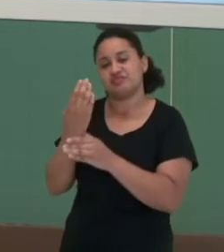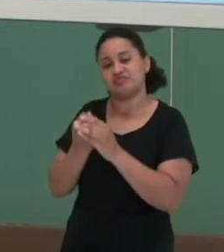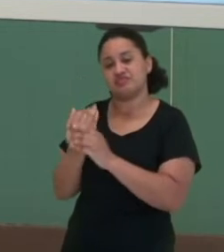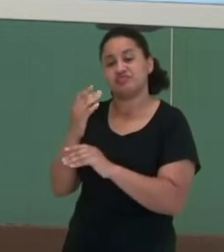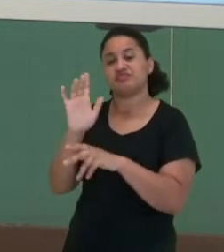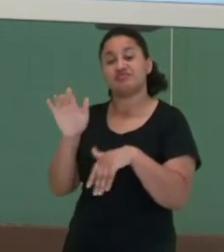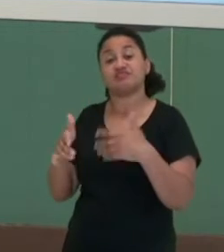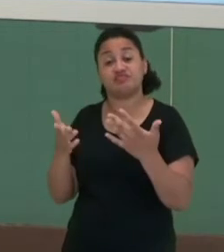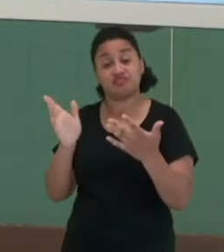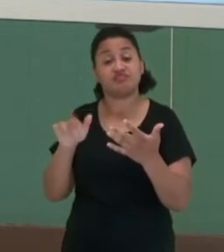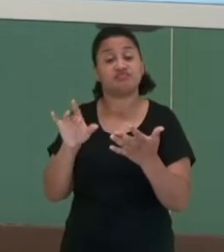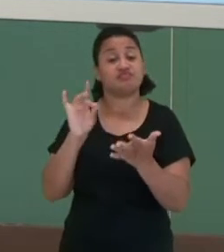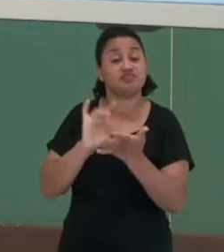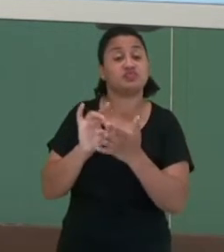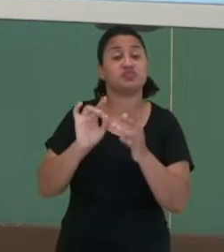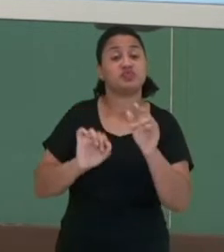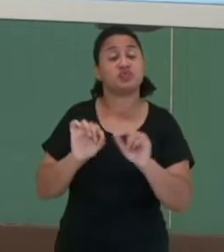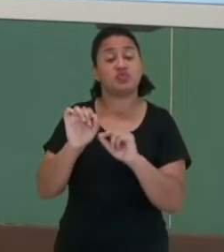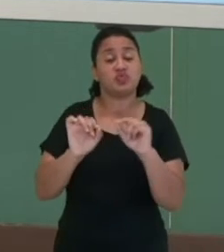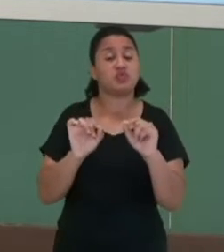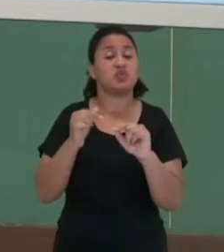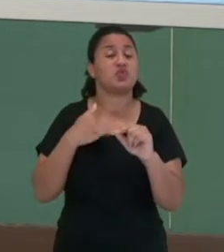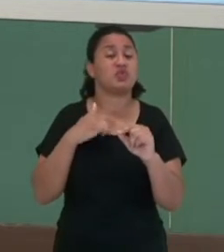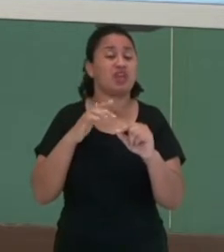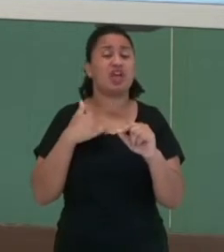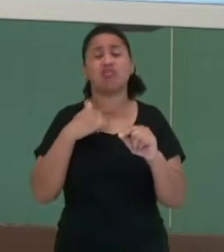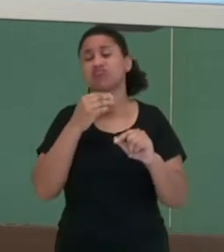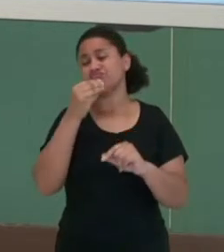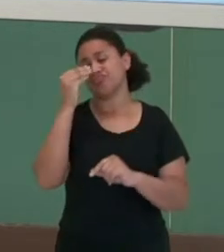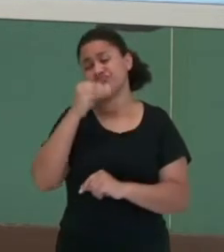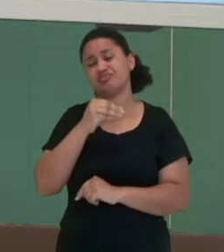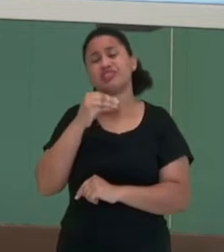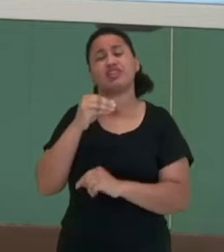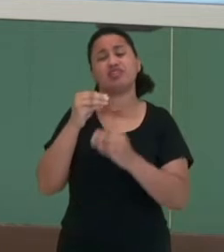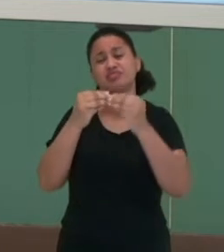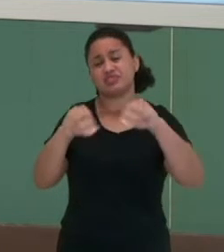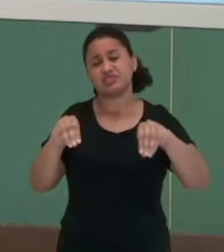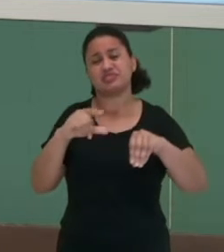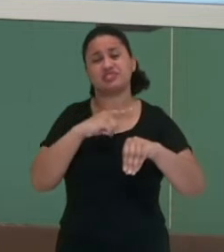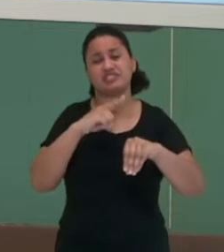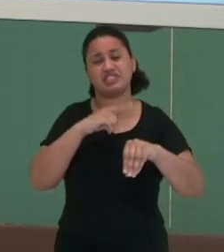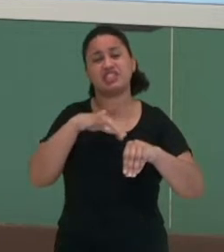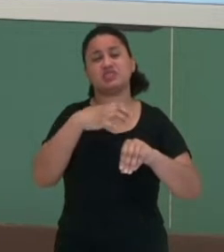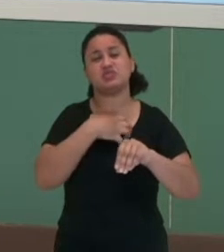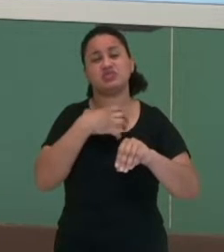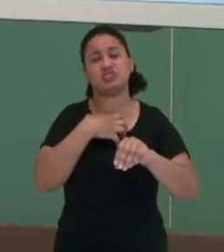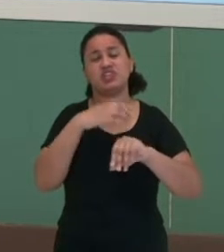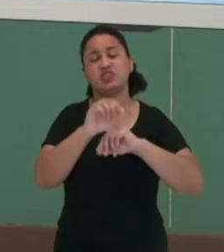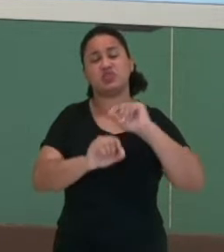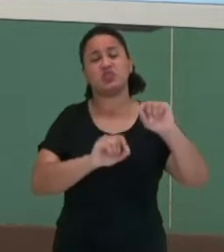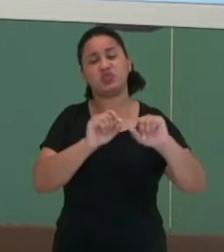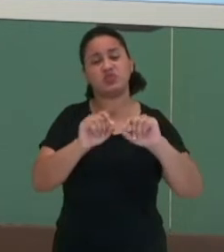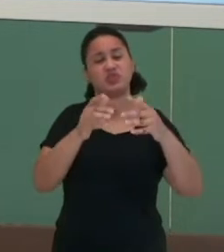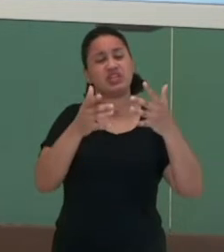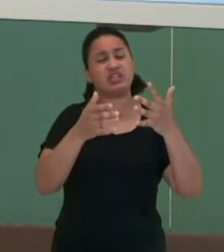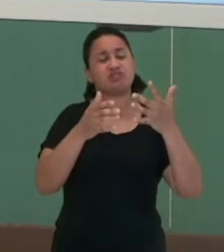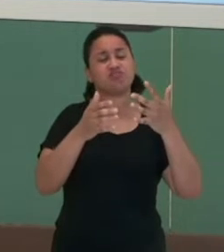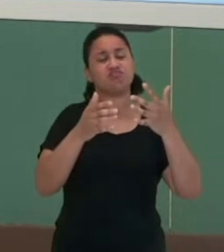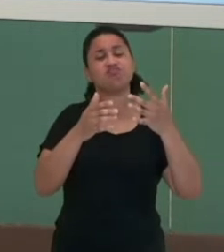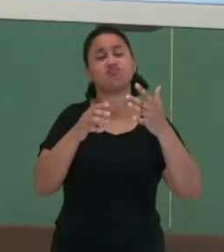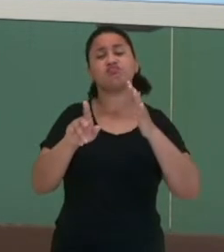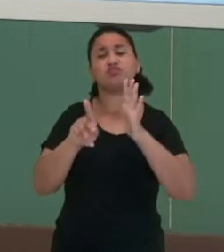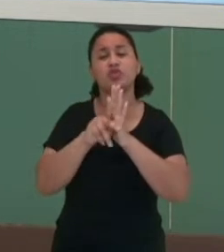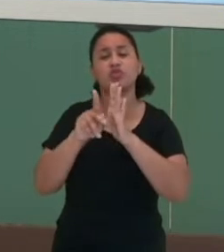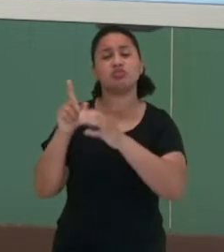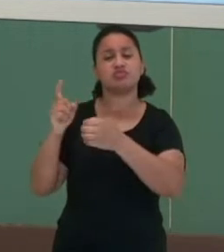foi exatamente o registro mais antigo que a gente pode ter dentro dos modelos de